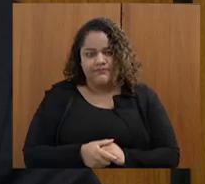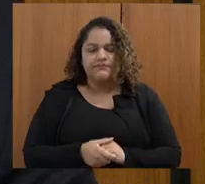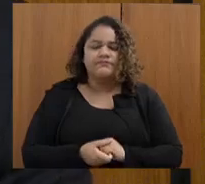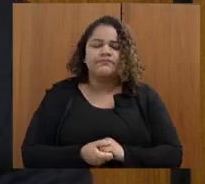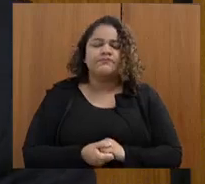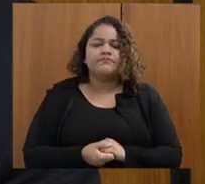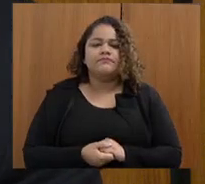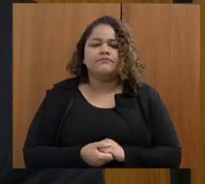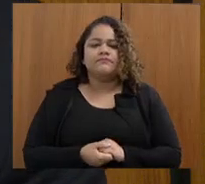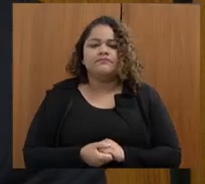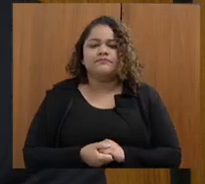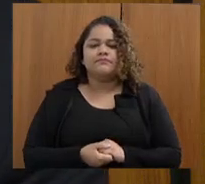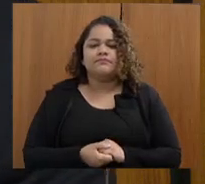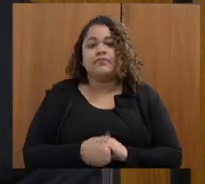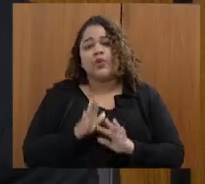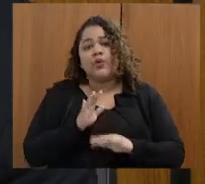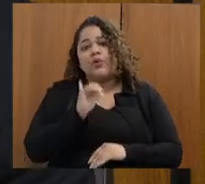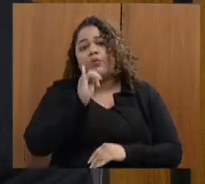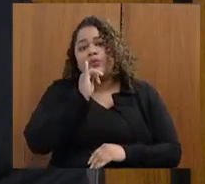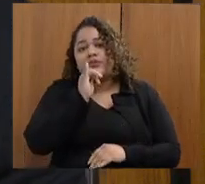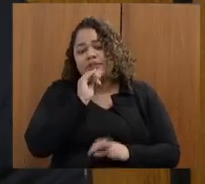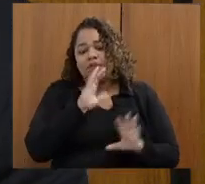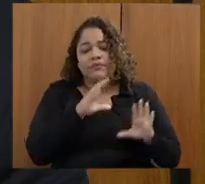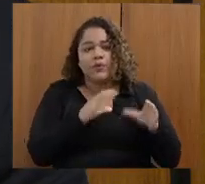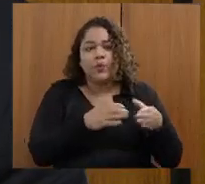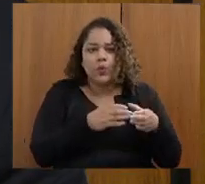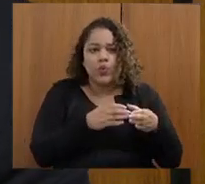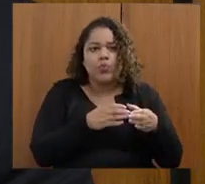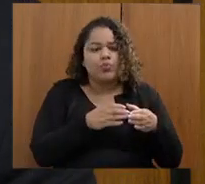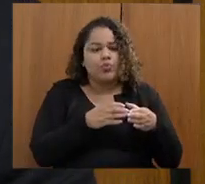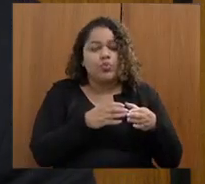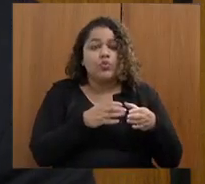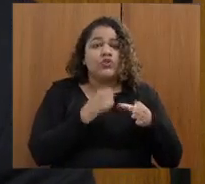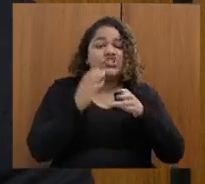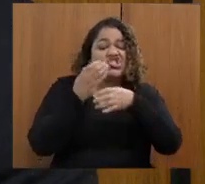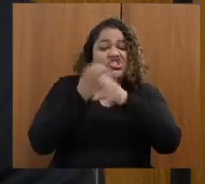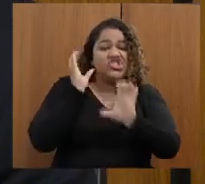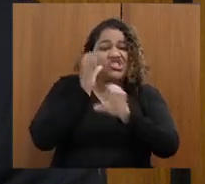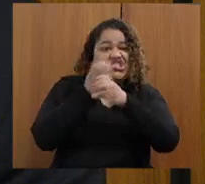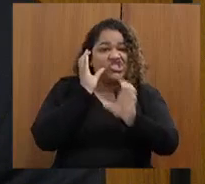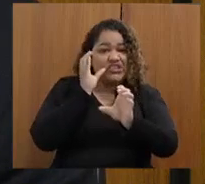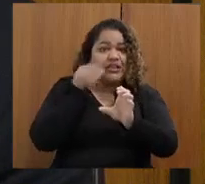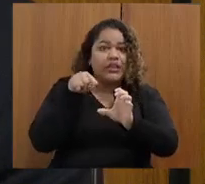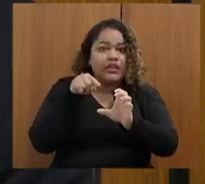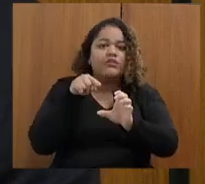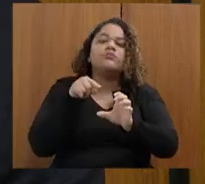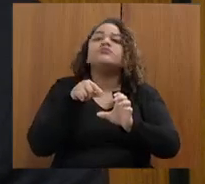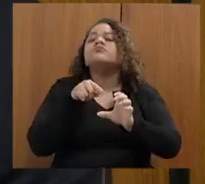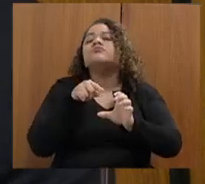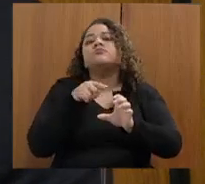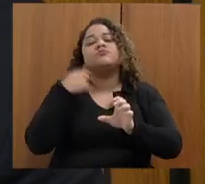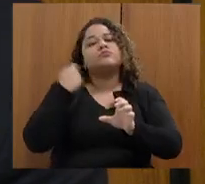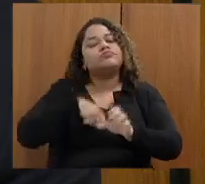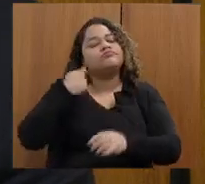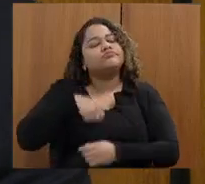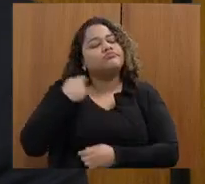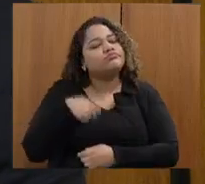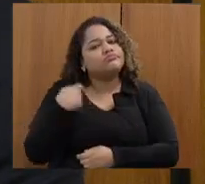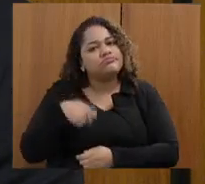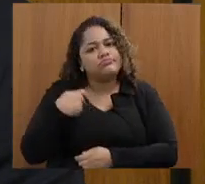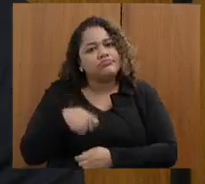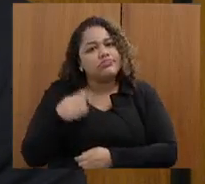à questão do corpo técnico dos Engenheiros né Essa é uma demanda extremamente importante